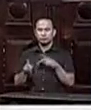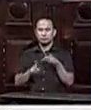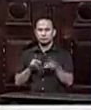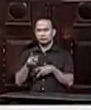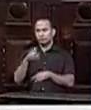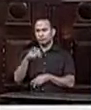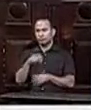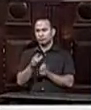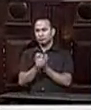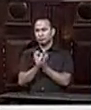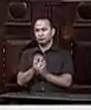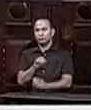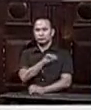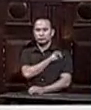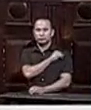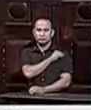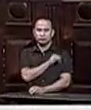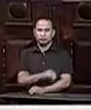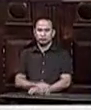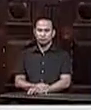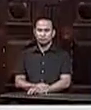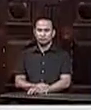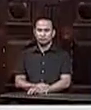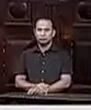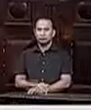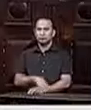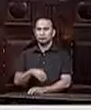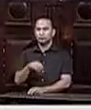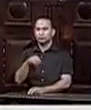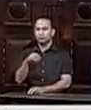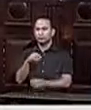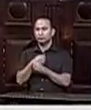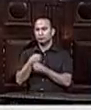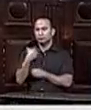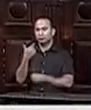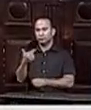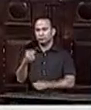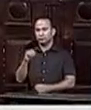Rio de Janeiro em 2011,